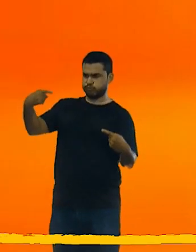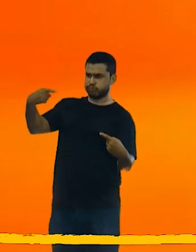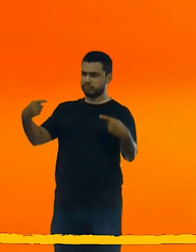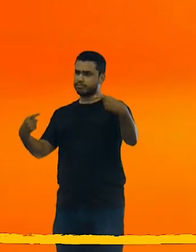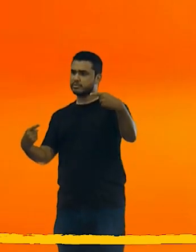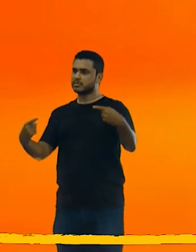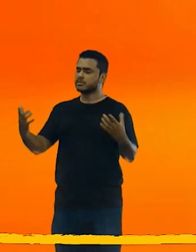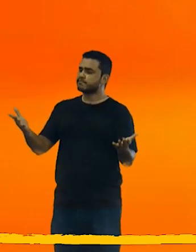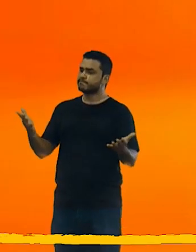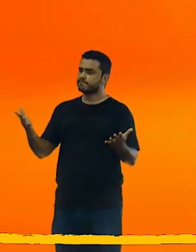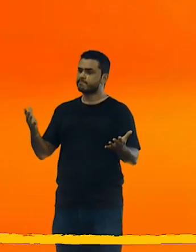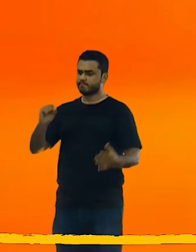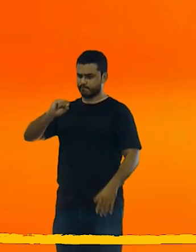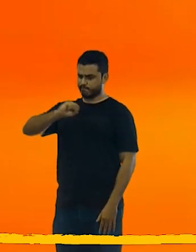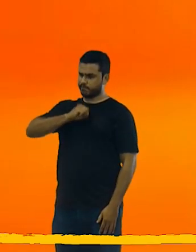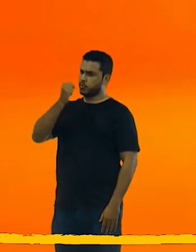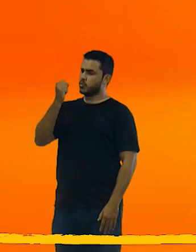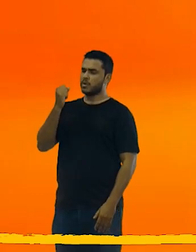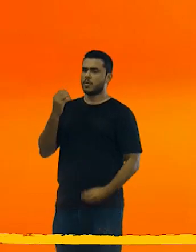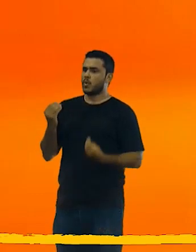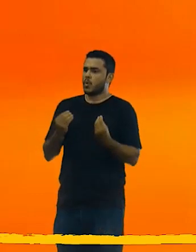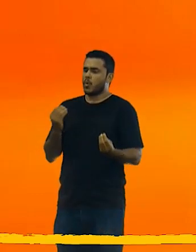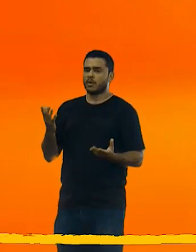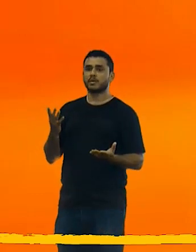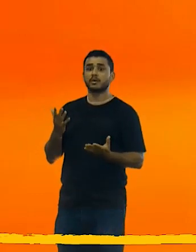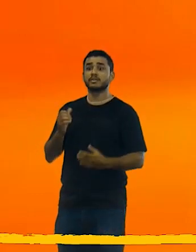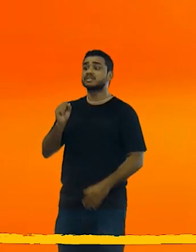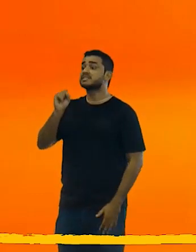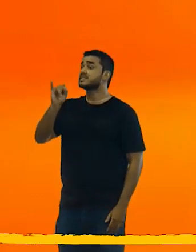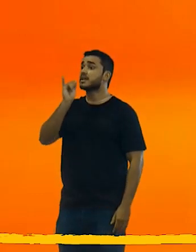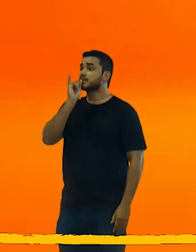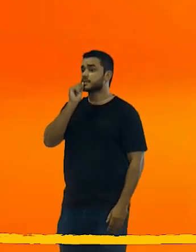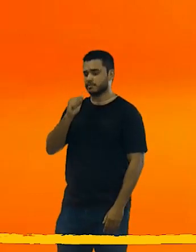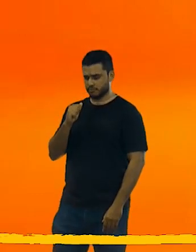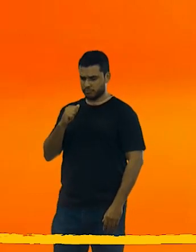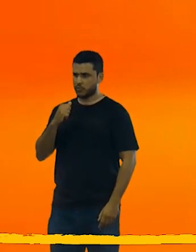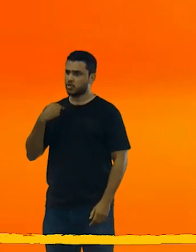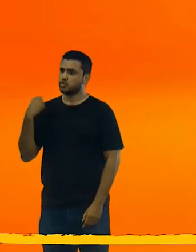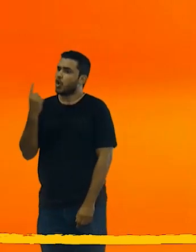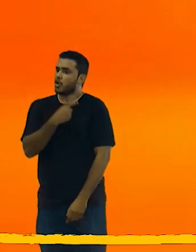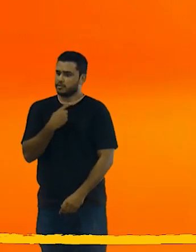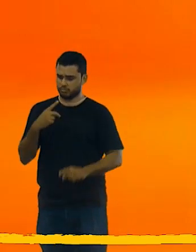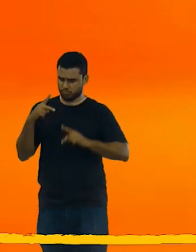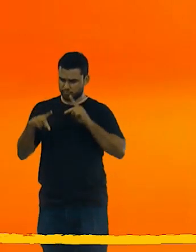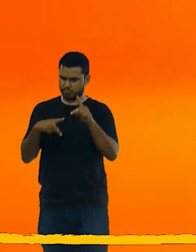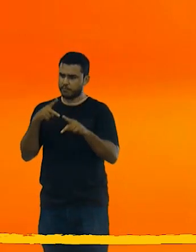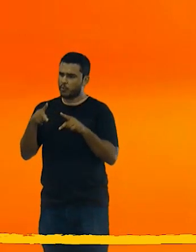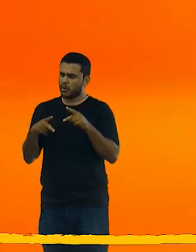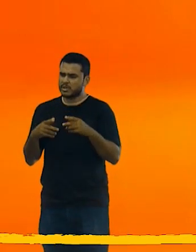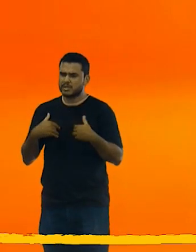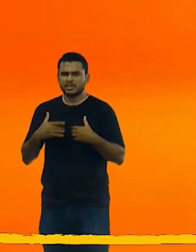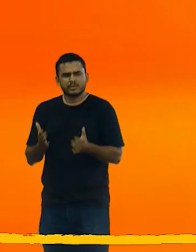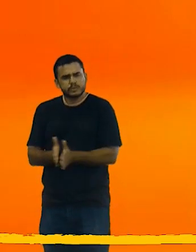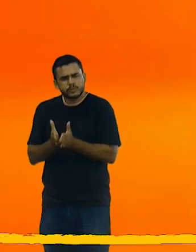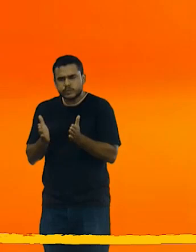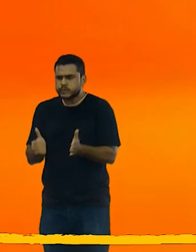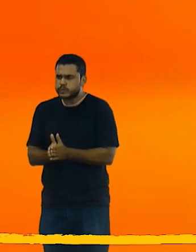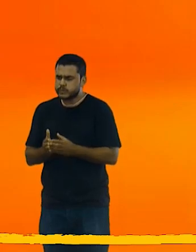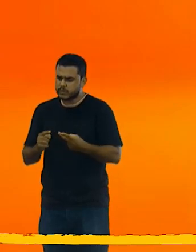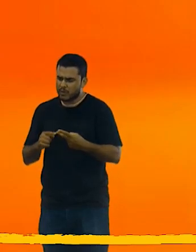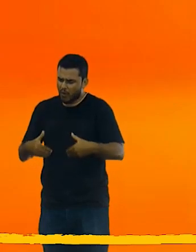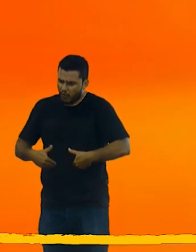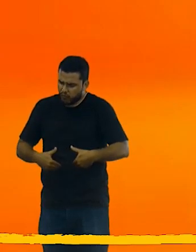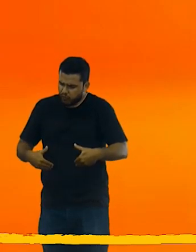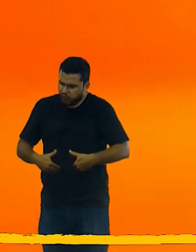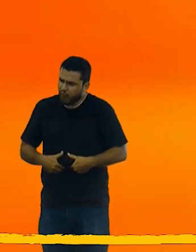se revolte contra um Estado, contra um governo, etc.? pobreza, miséria e